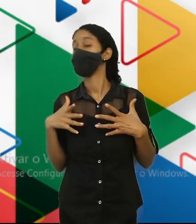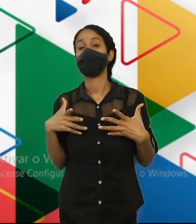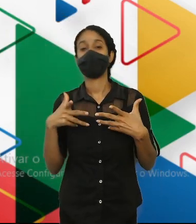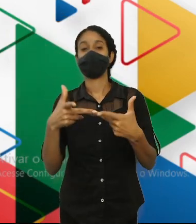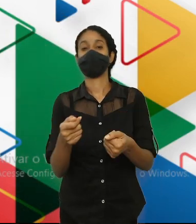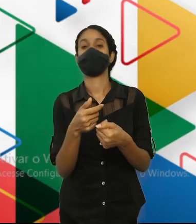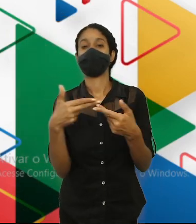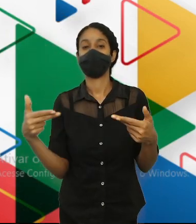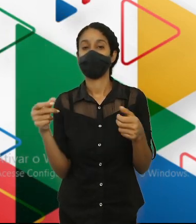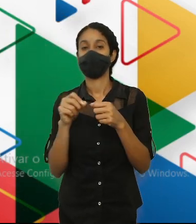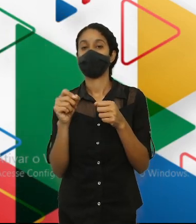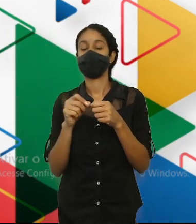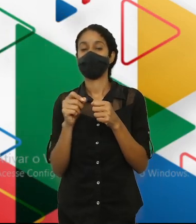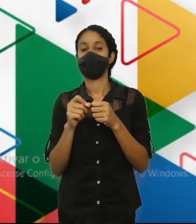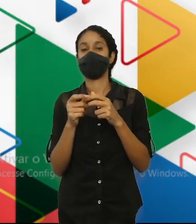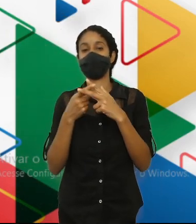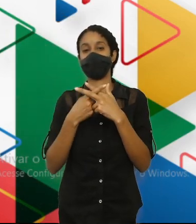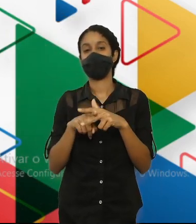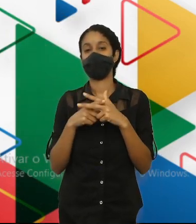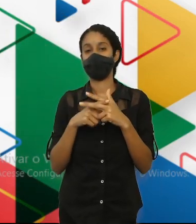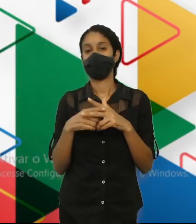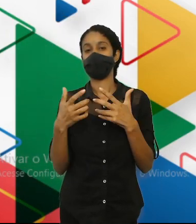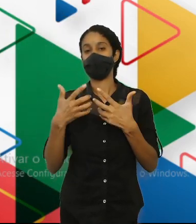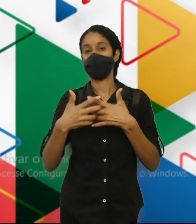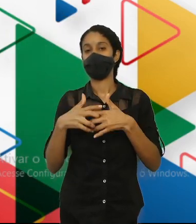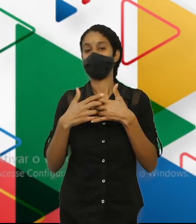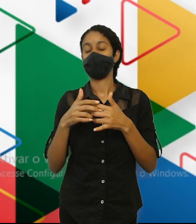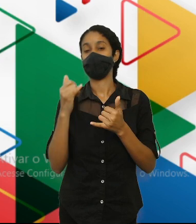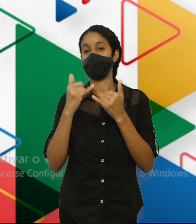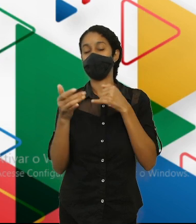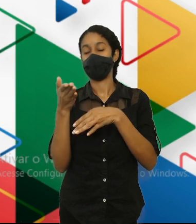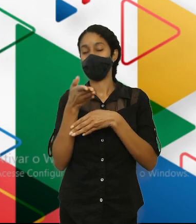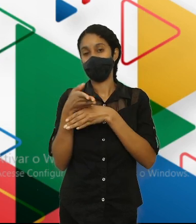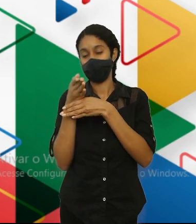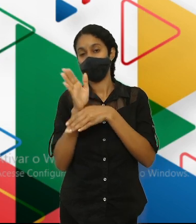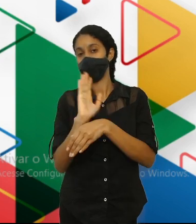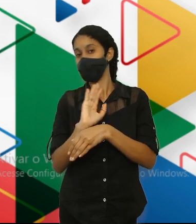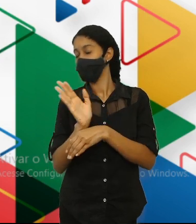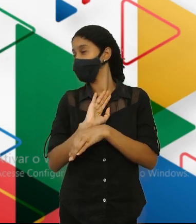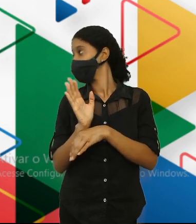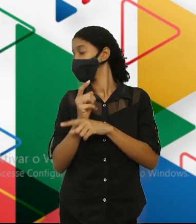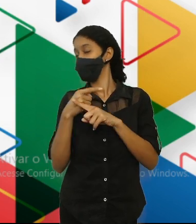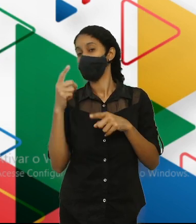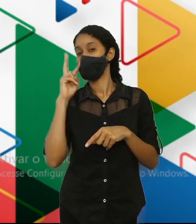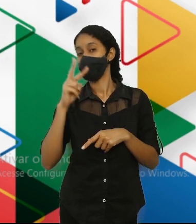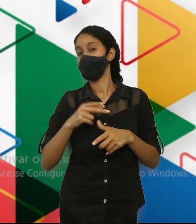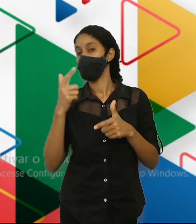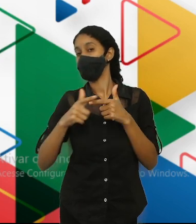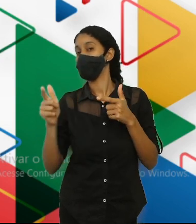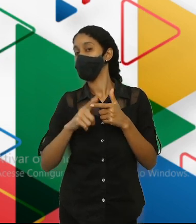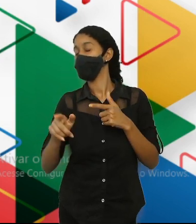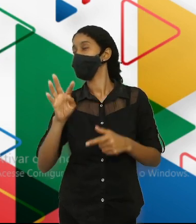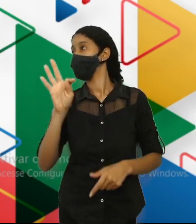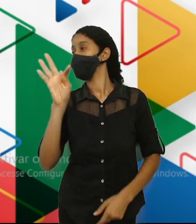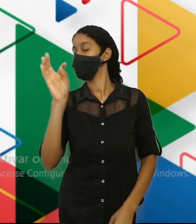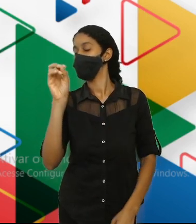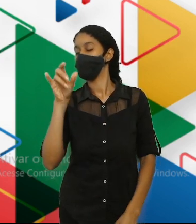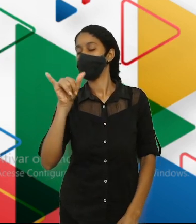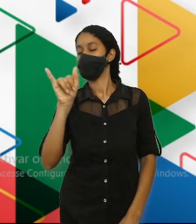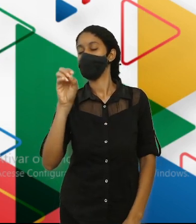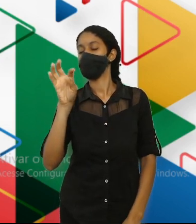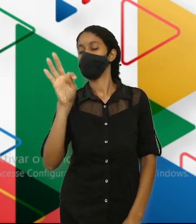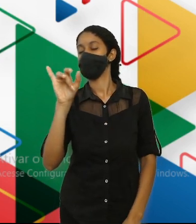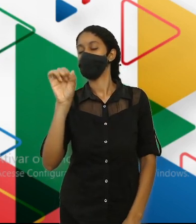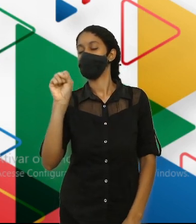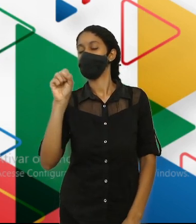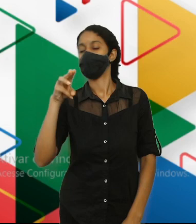bonitinho, parece um filme futurista, não é? Mas aí vamos aos problemas do toyotismo. A questão do